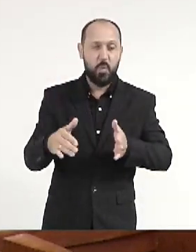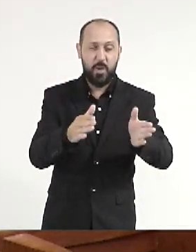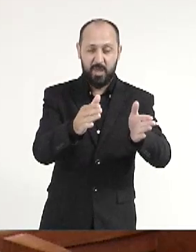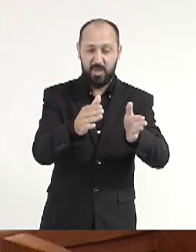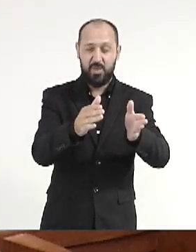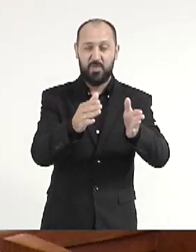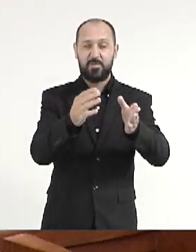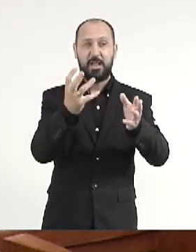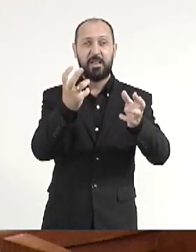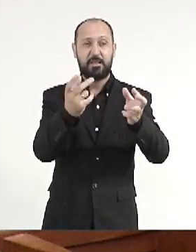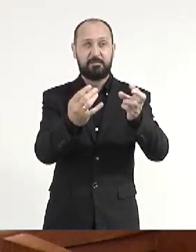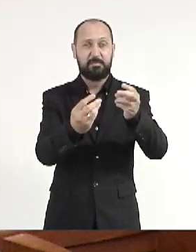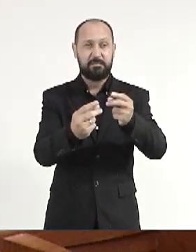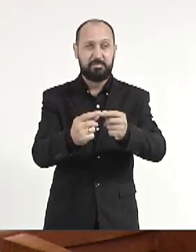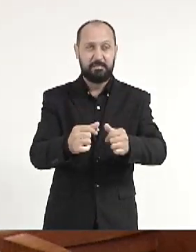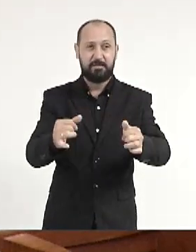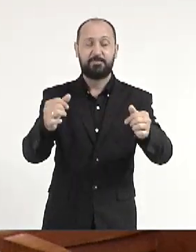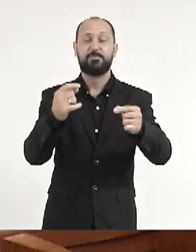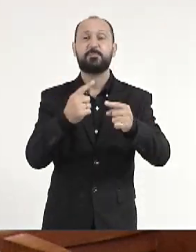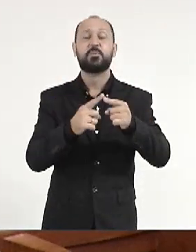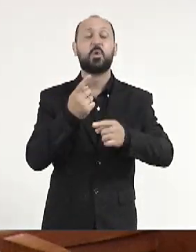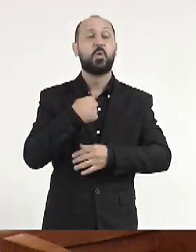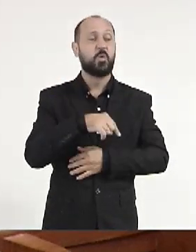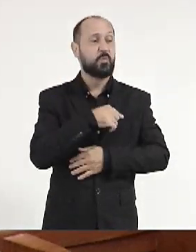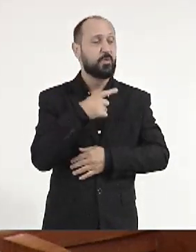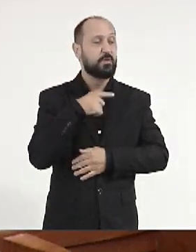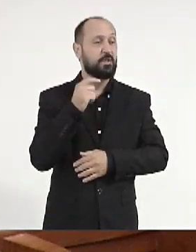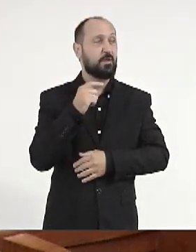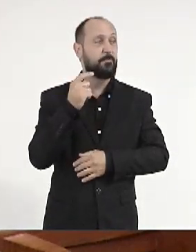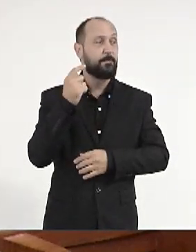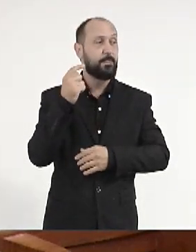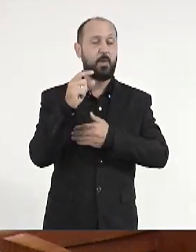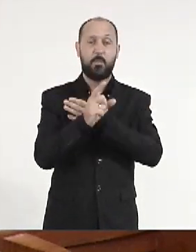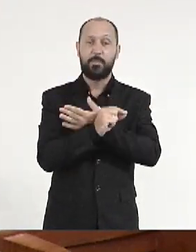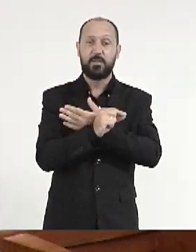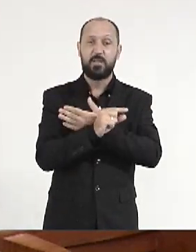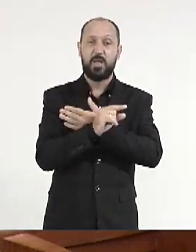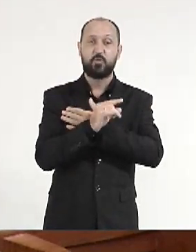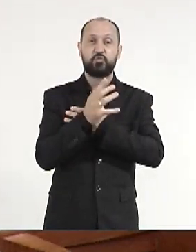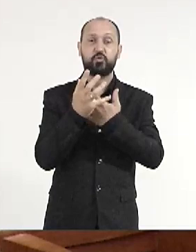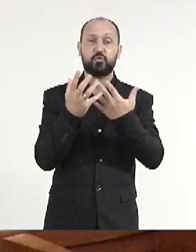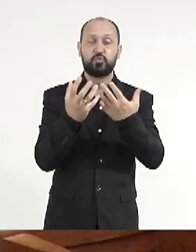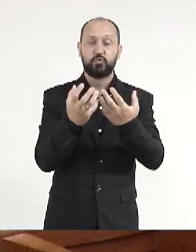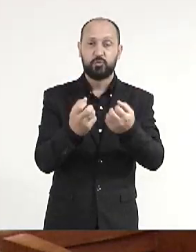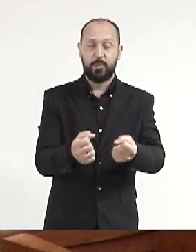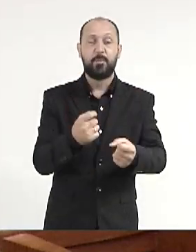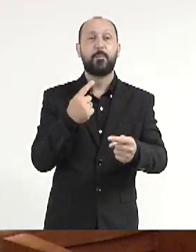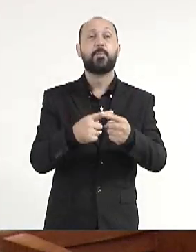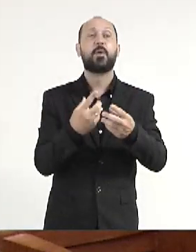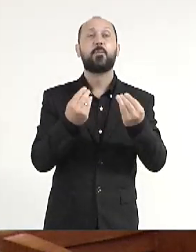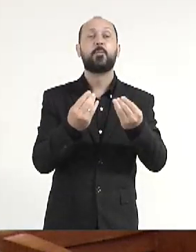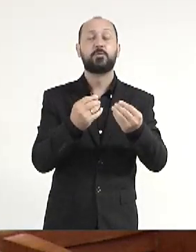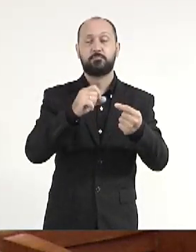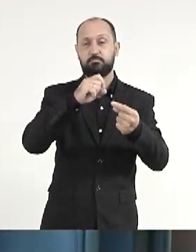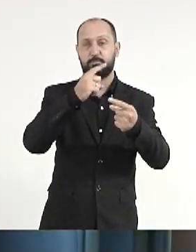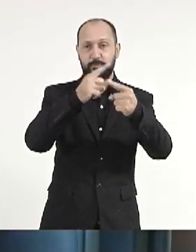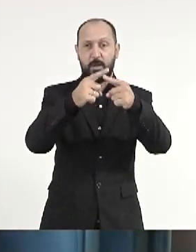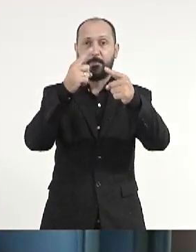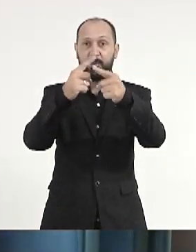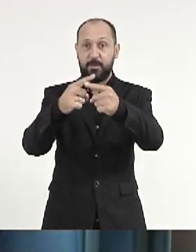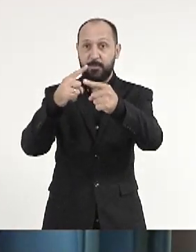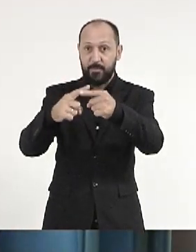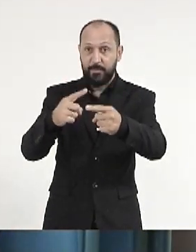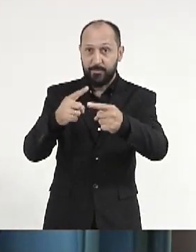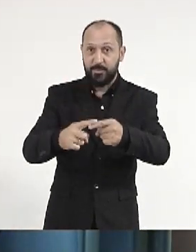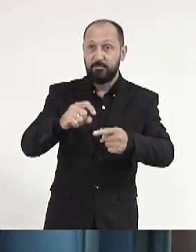grande preocupação, porquê nós estamos com o Pantanal tão seco, porquê, tem muitos porquês que precisam